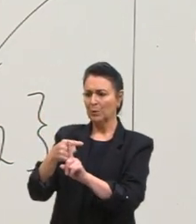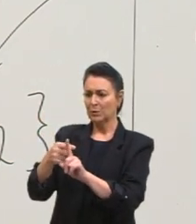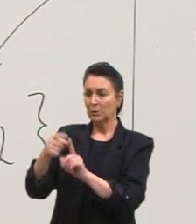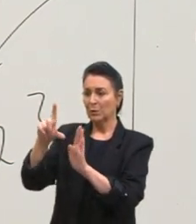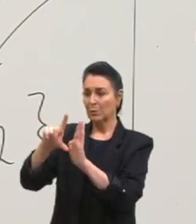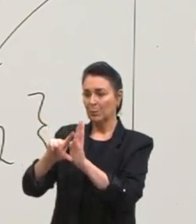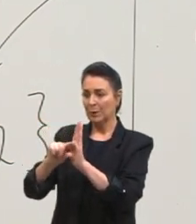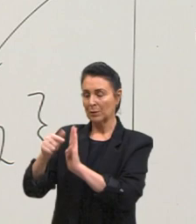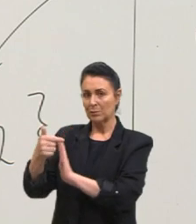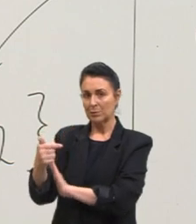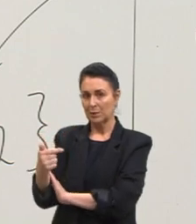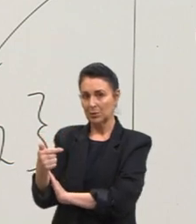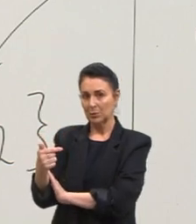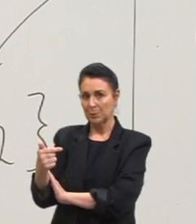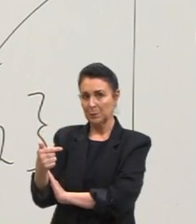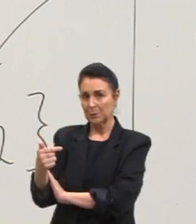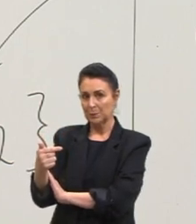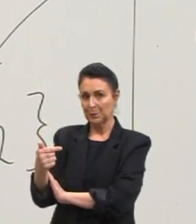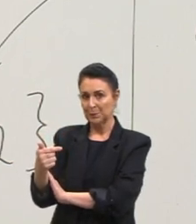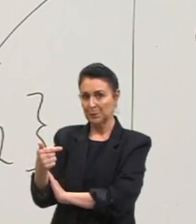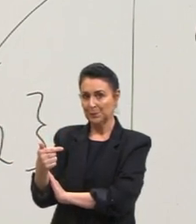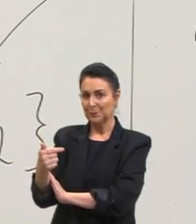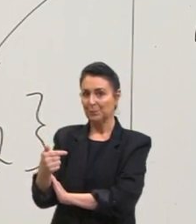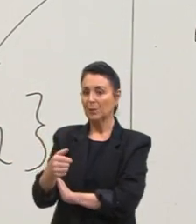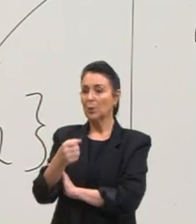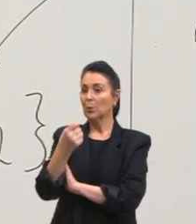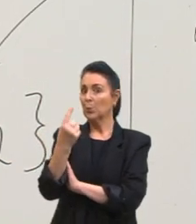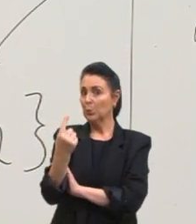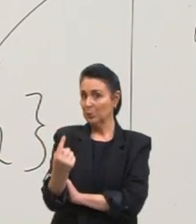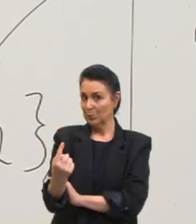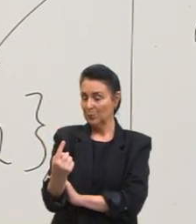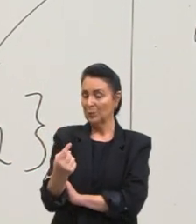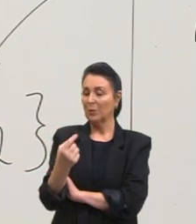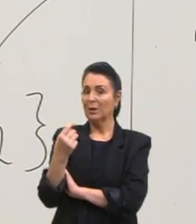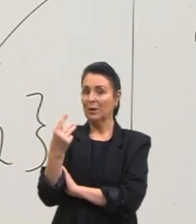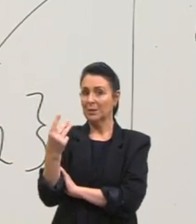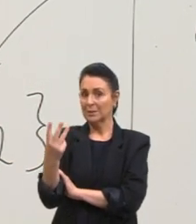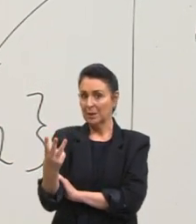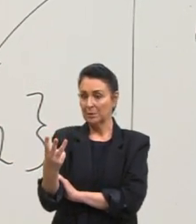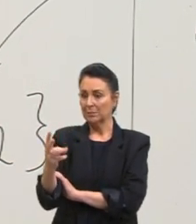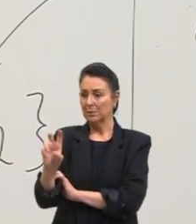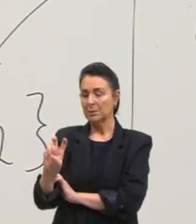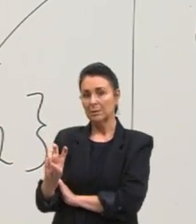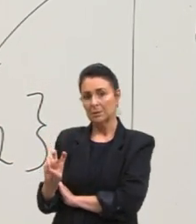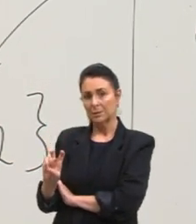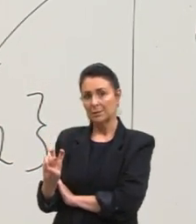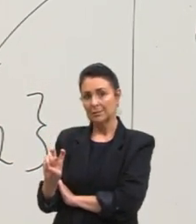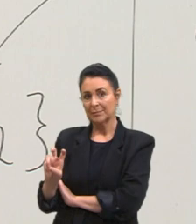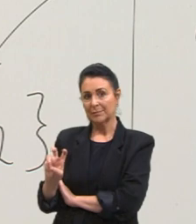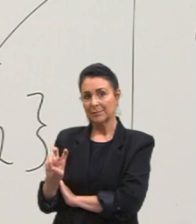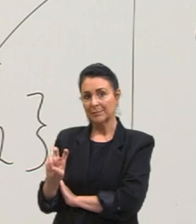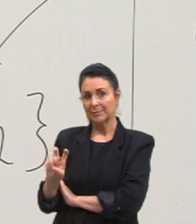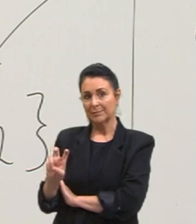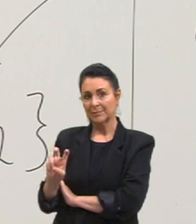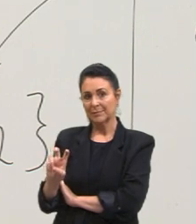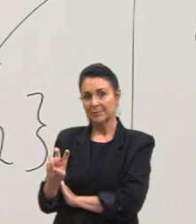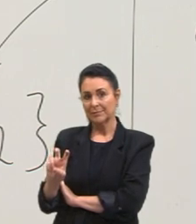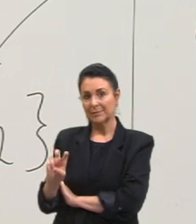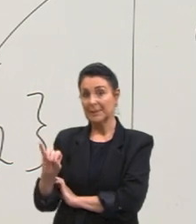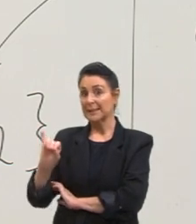que 7. Então, ímpar positivo, 1, 3 e 5. Vejam bem,